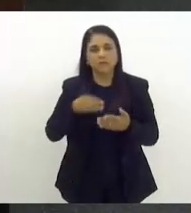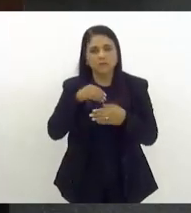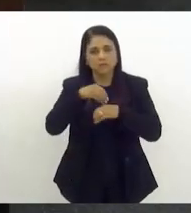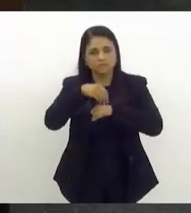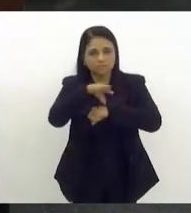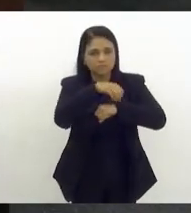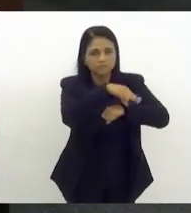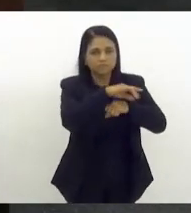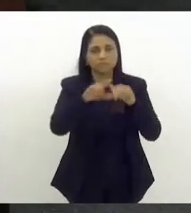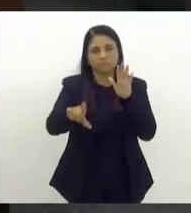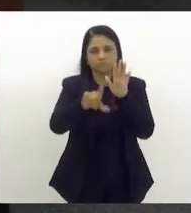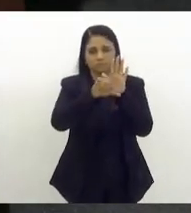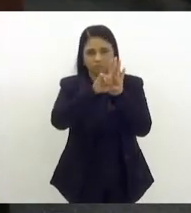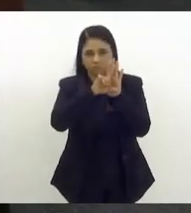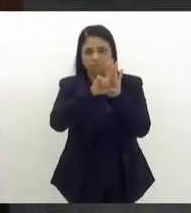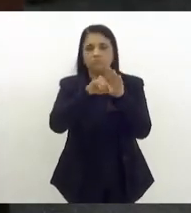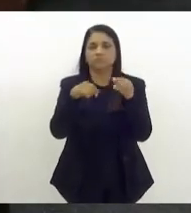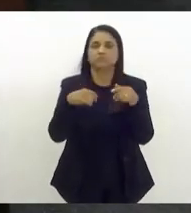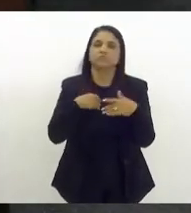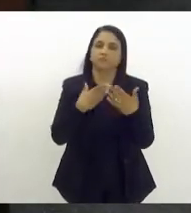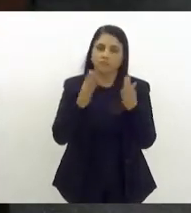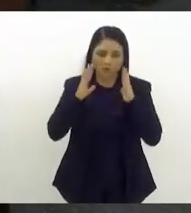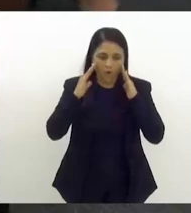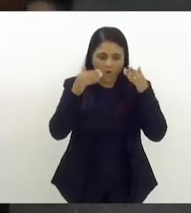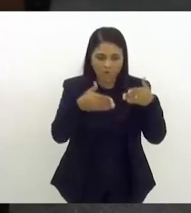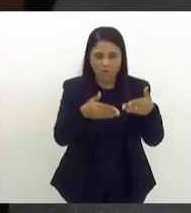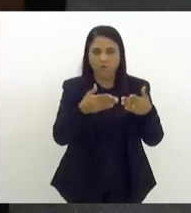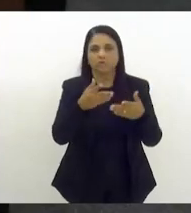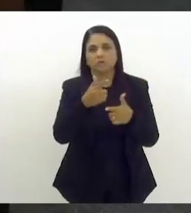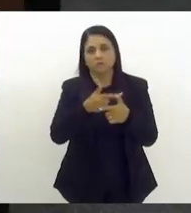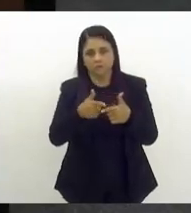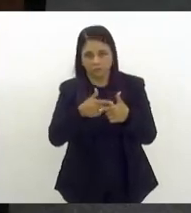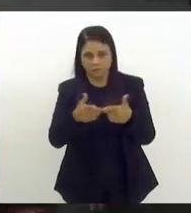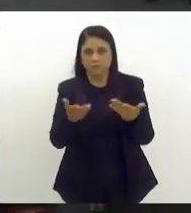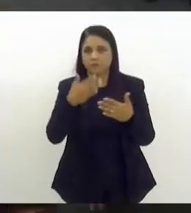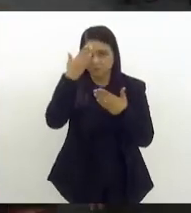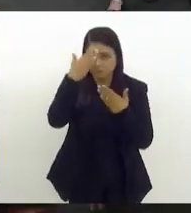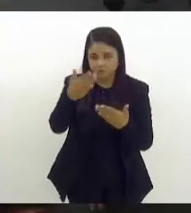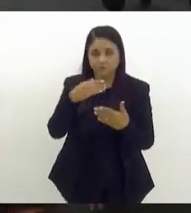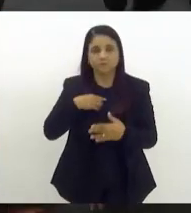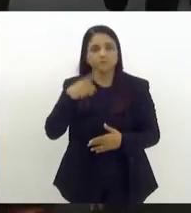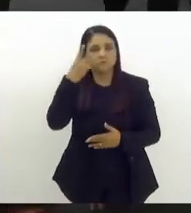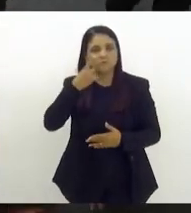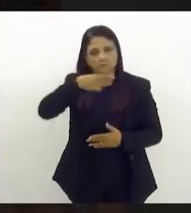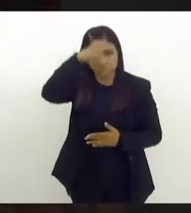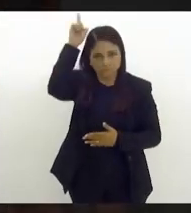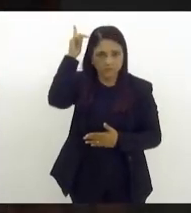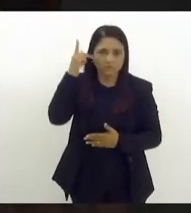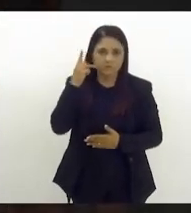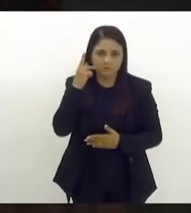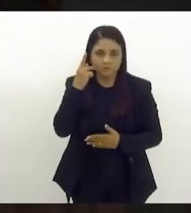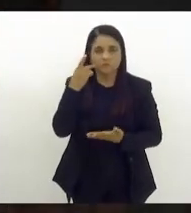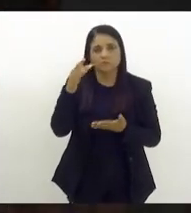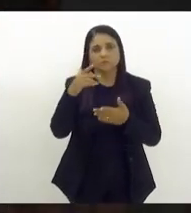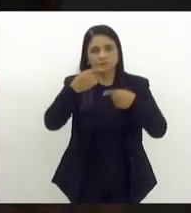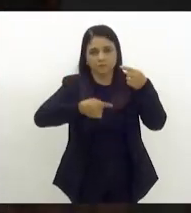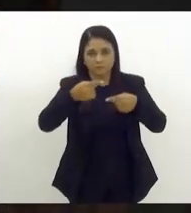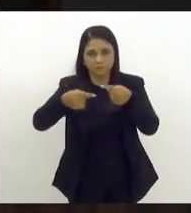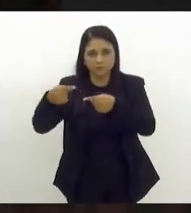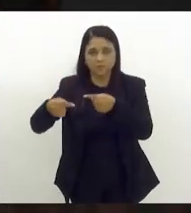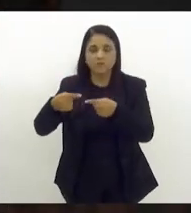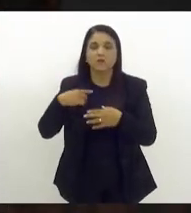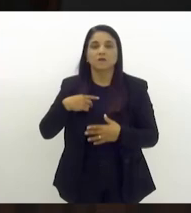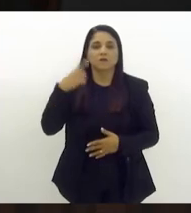indicações legislativas pertinentes ao caso. Muito obrigada. Deputado Luiz Paulo, para discutir, já estava escrito, e deputada